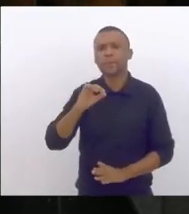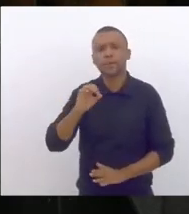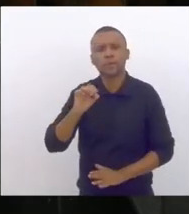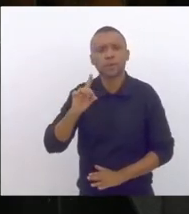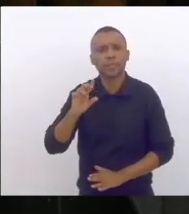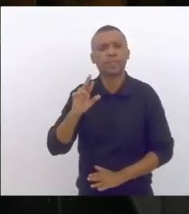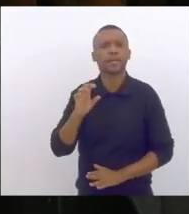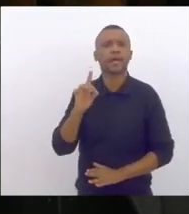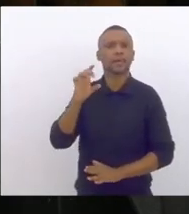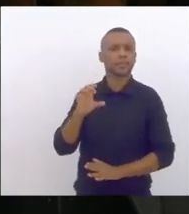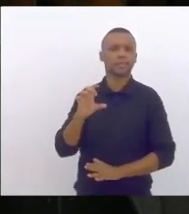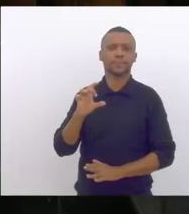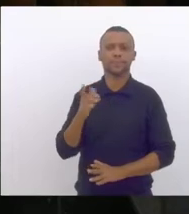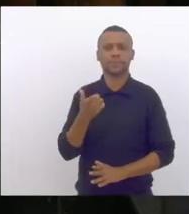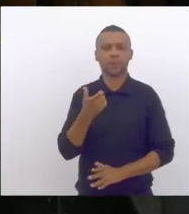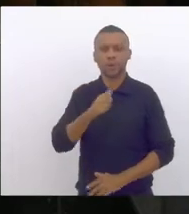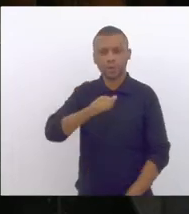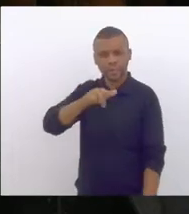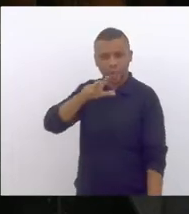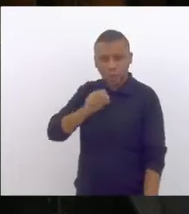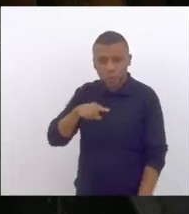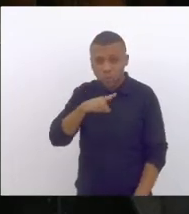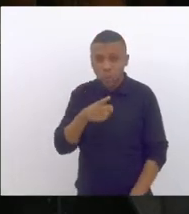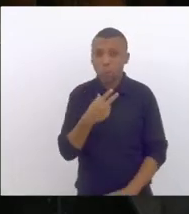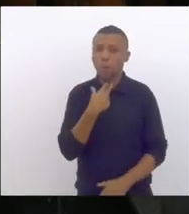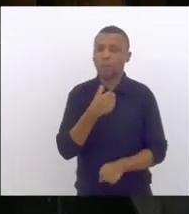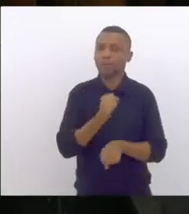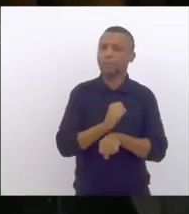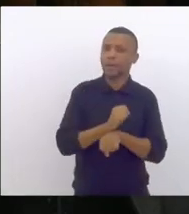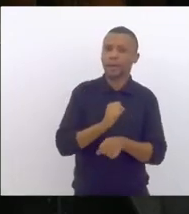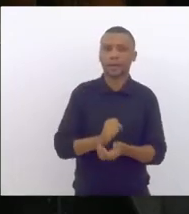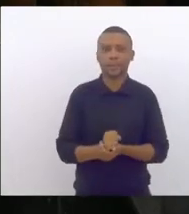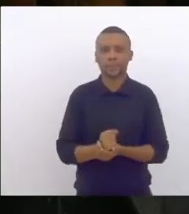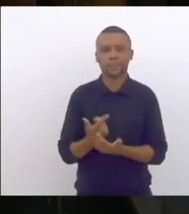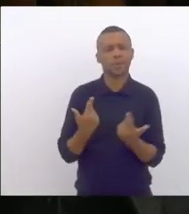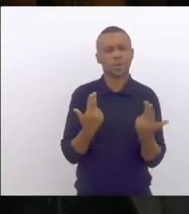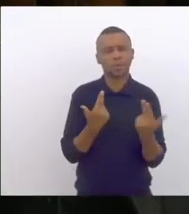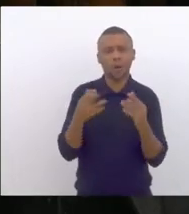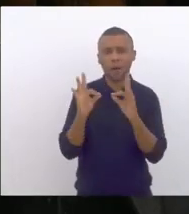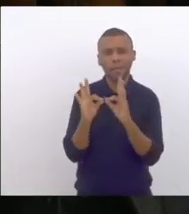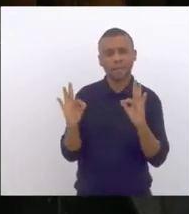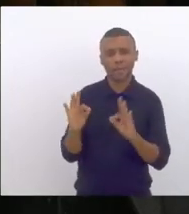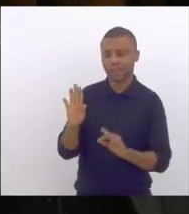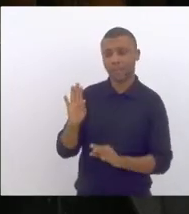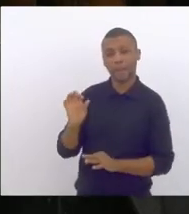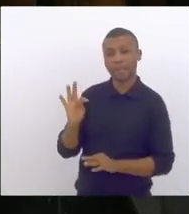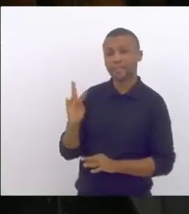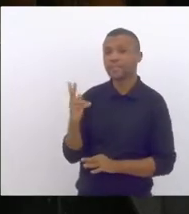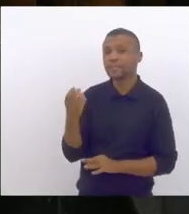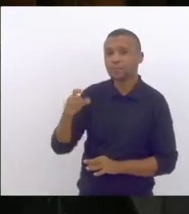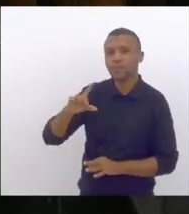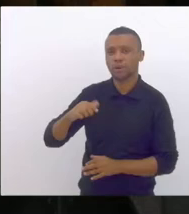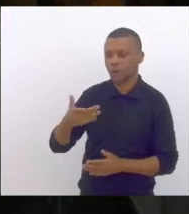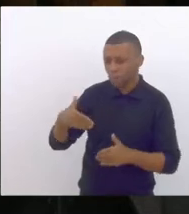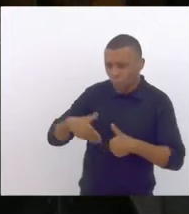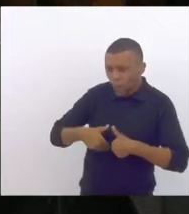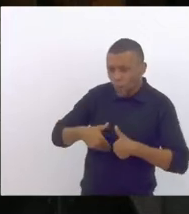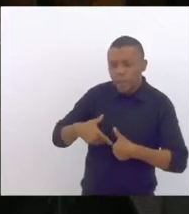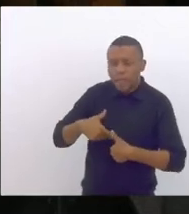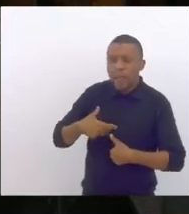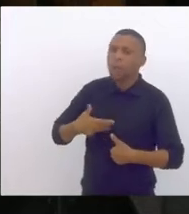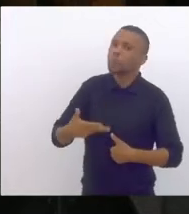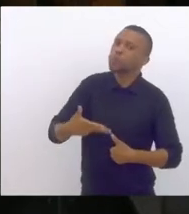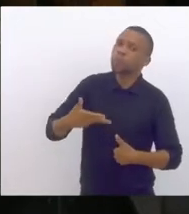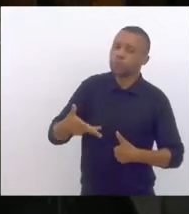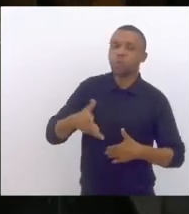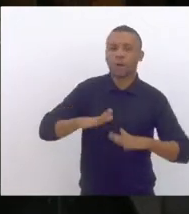esperar Como já dizia Betinho quem tem fome tem pressa e a escola tem que estar preparada tendo